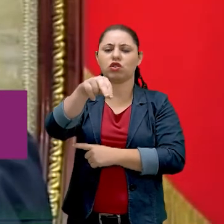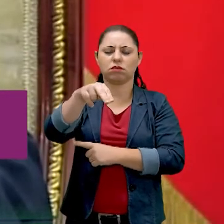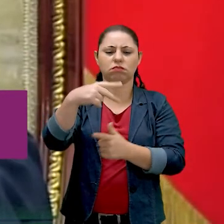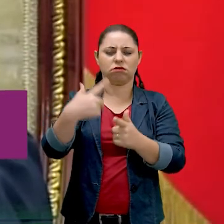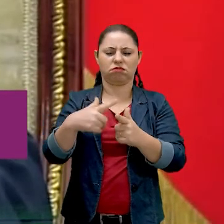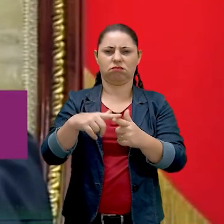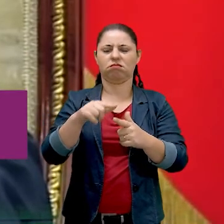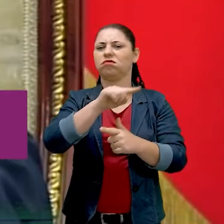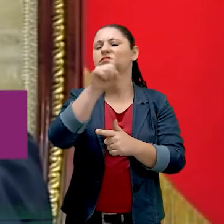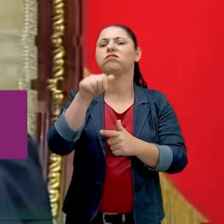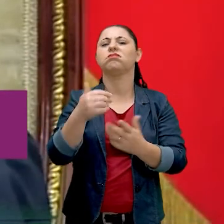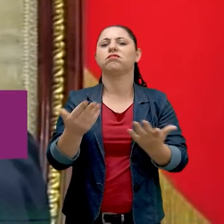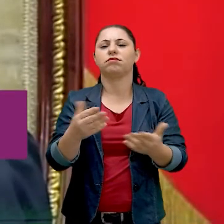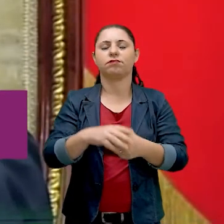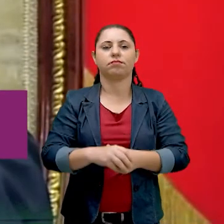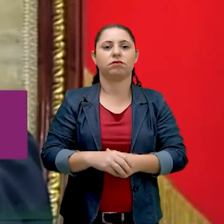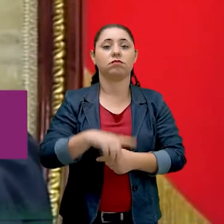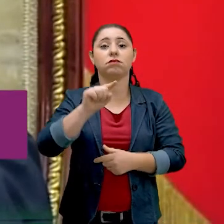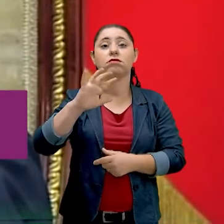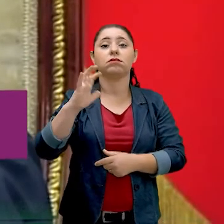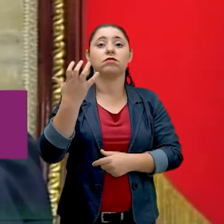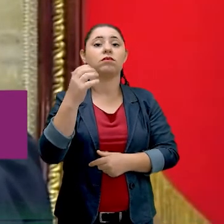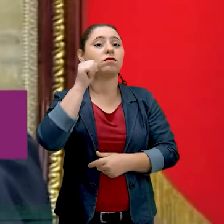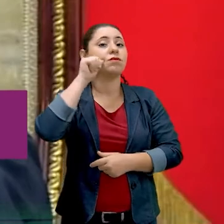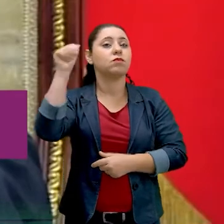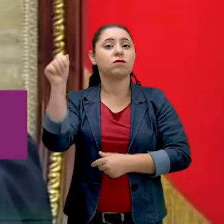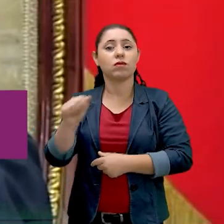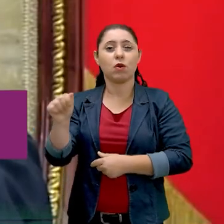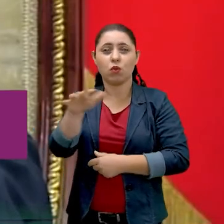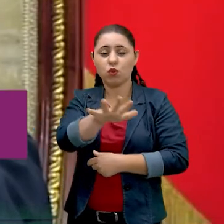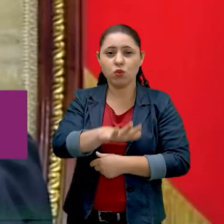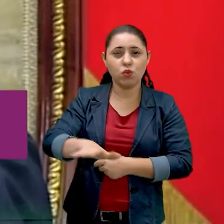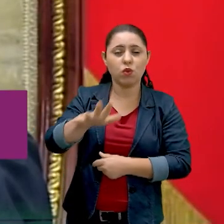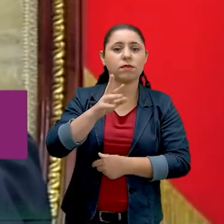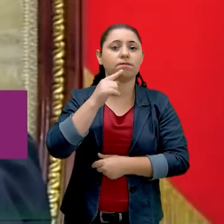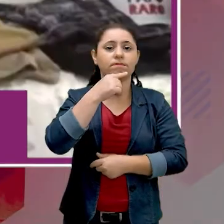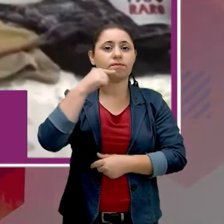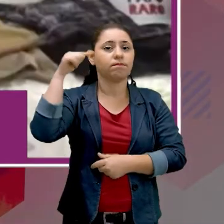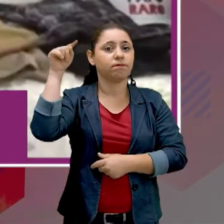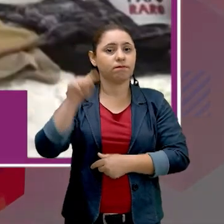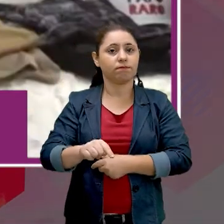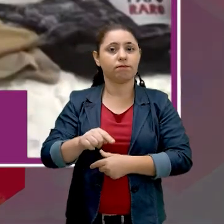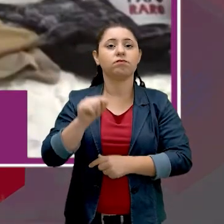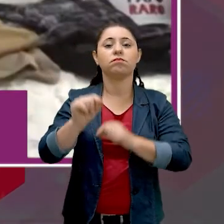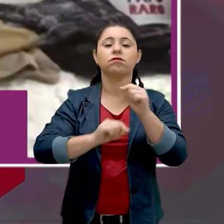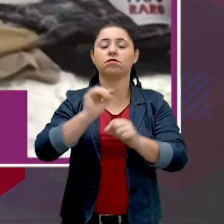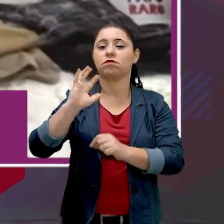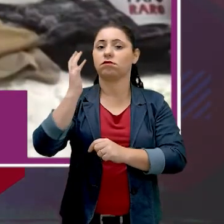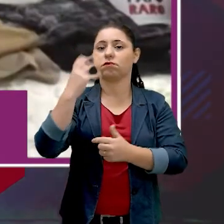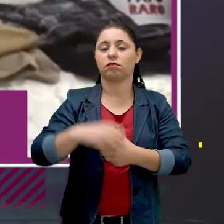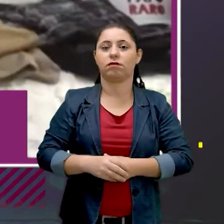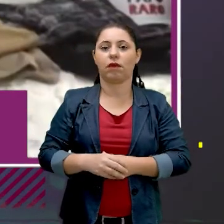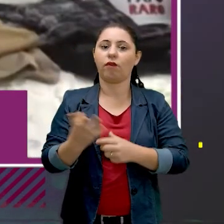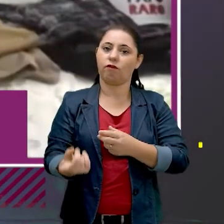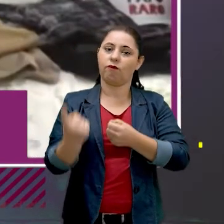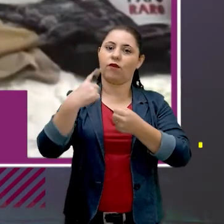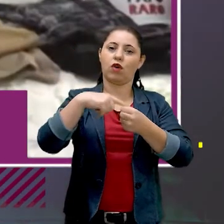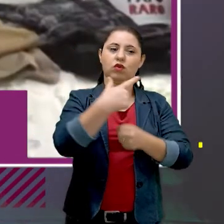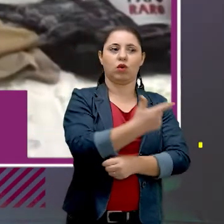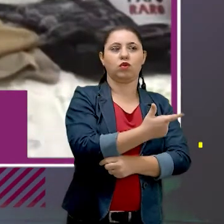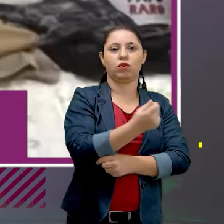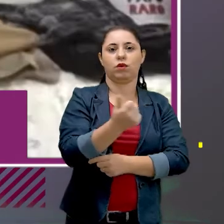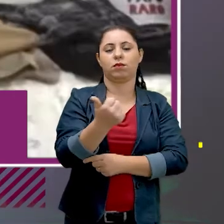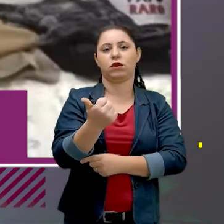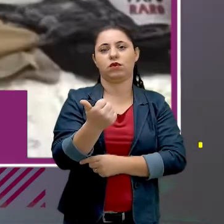por que pelo próprio Putin? O que aconteceu em 2014 na Ucrânia e na região da Rússia? A primeira coisa, nós temos que voltar para